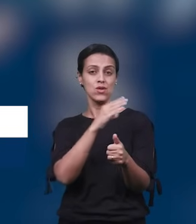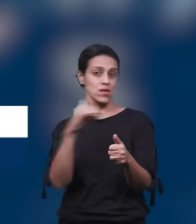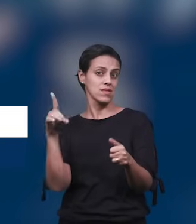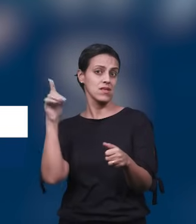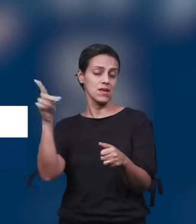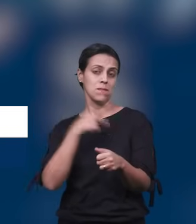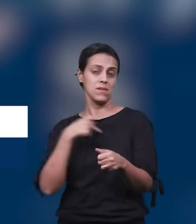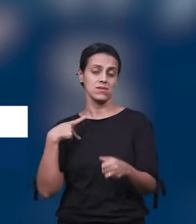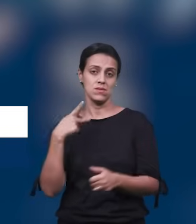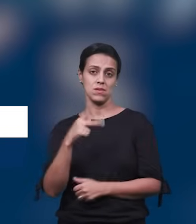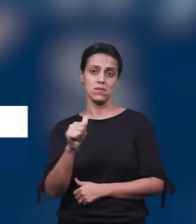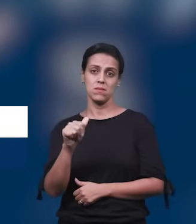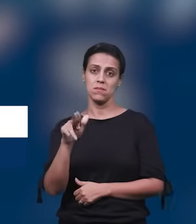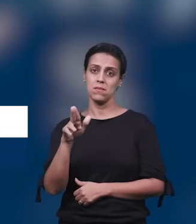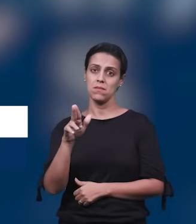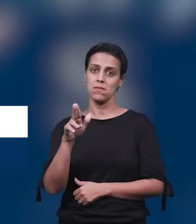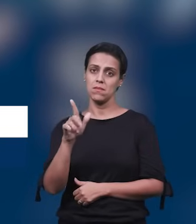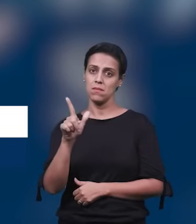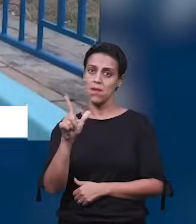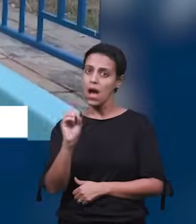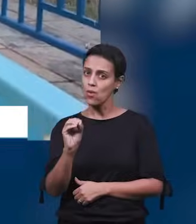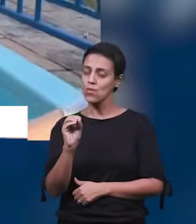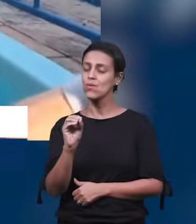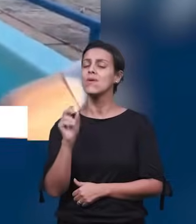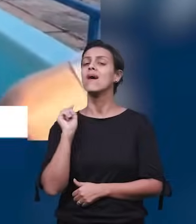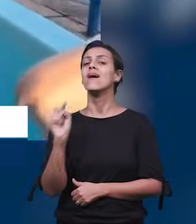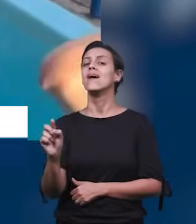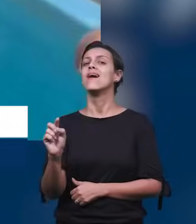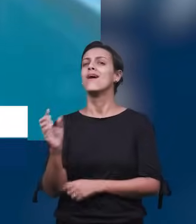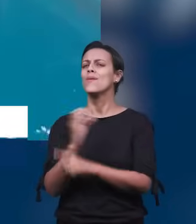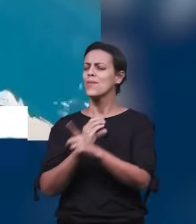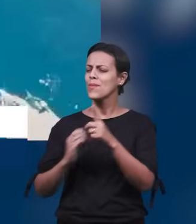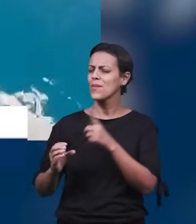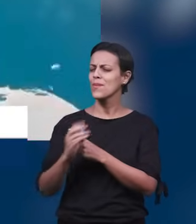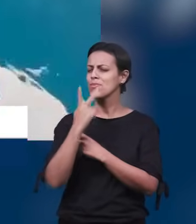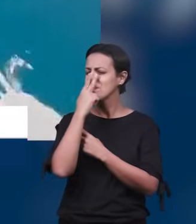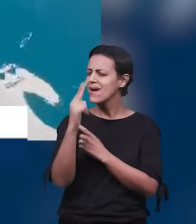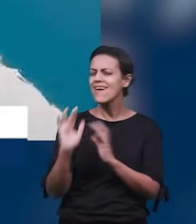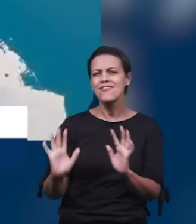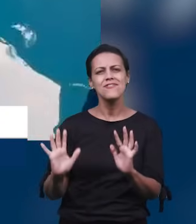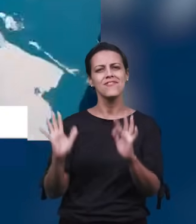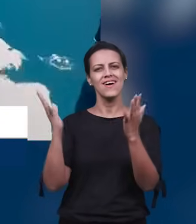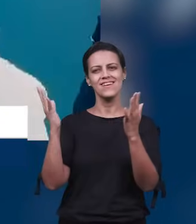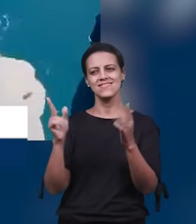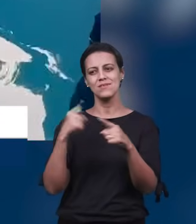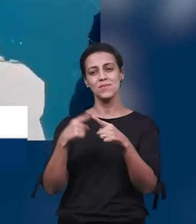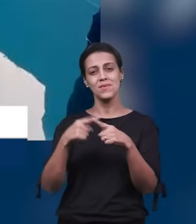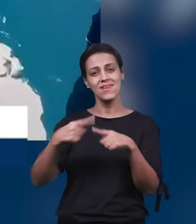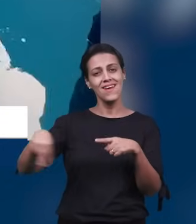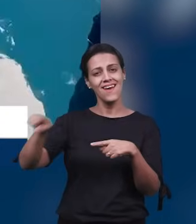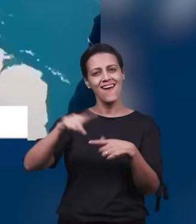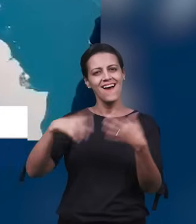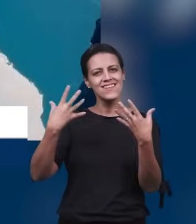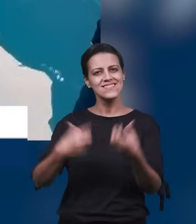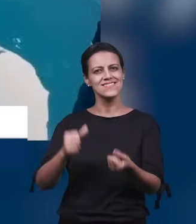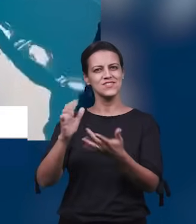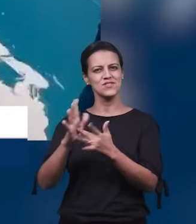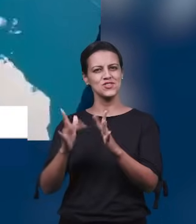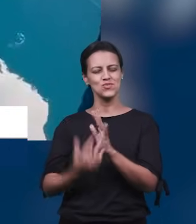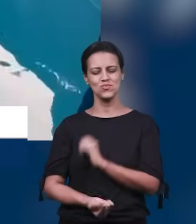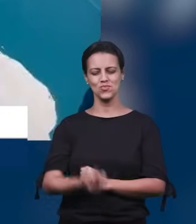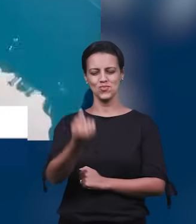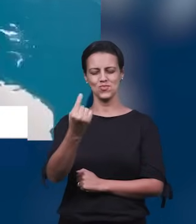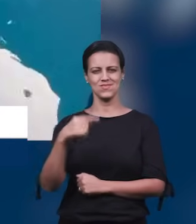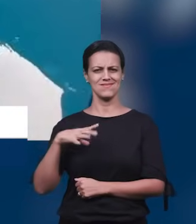esteve à frente do culto de festa, onde os irmãos aceitaram a Cristo como seu único e suficiente